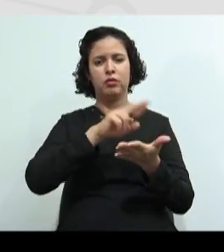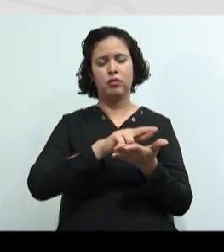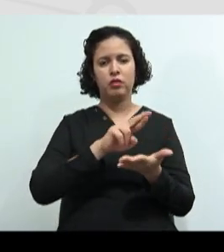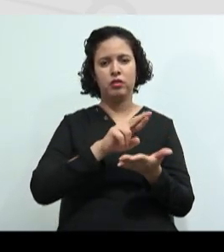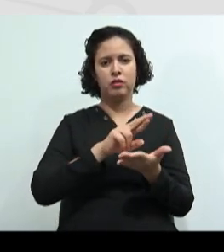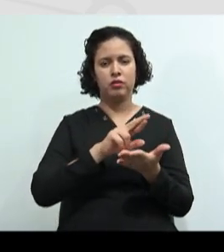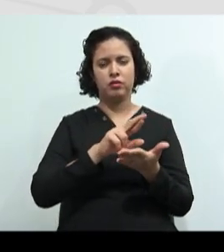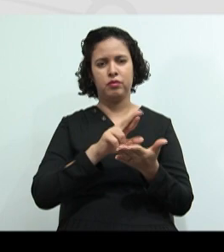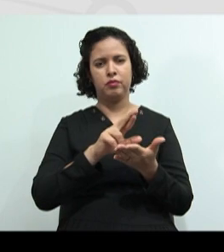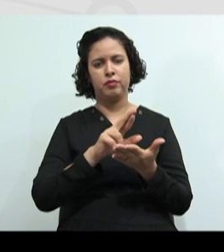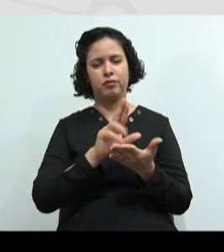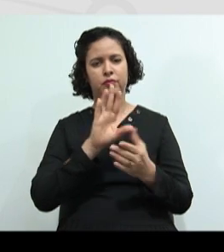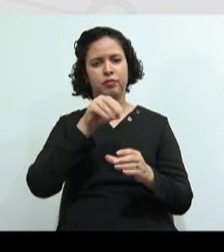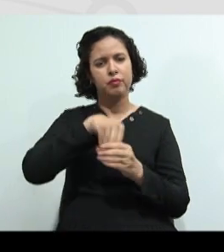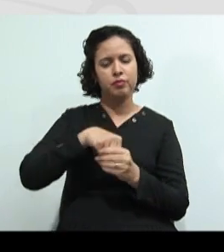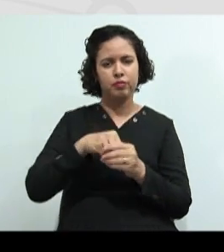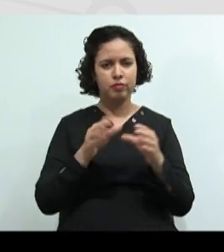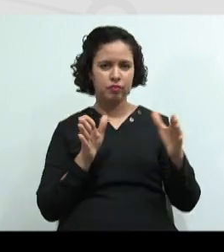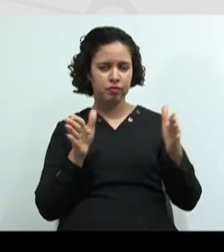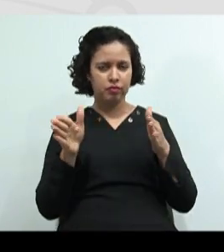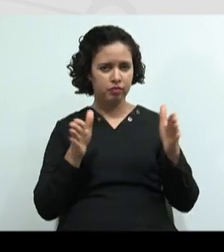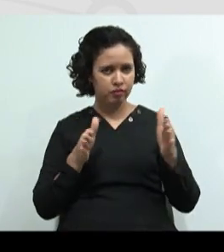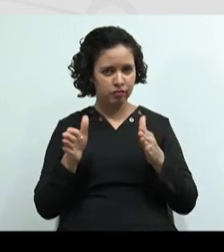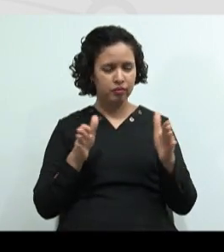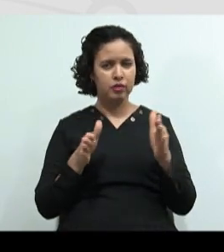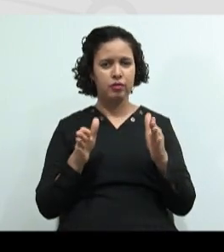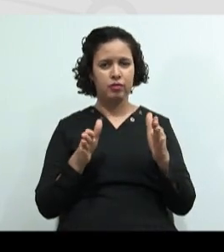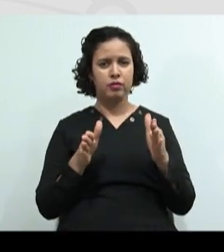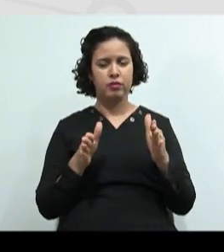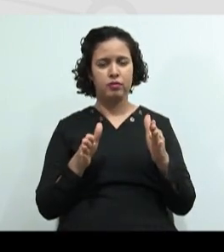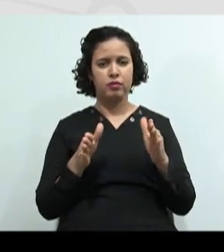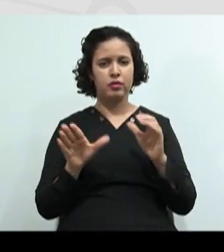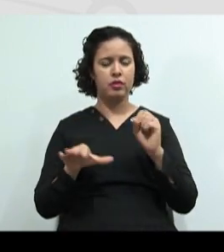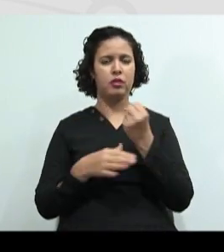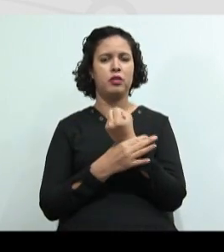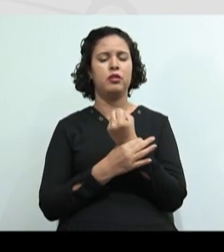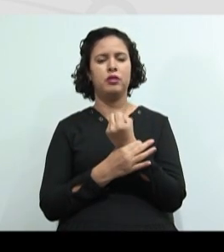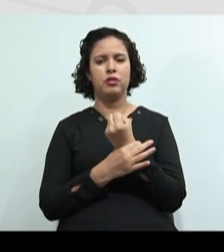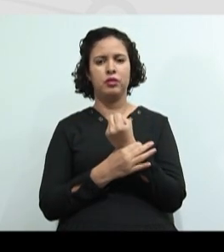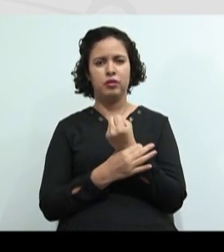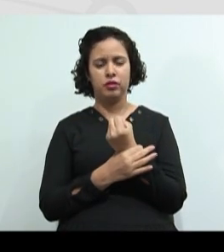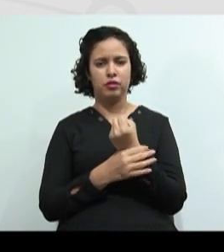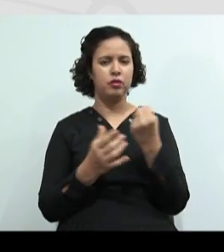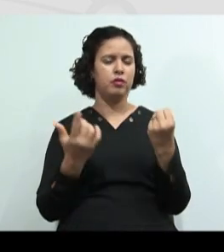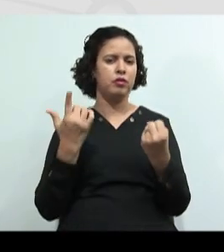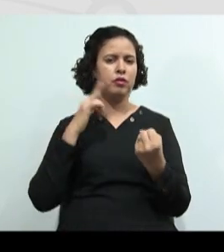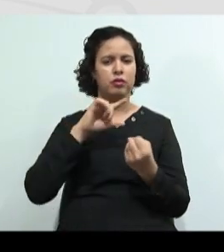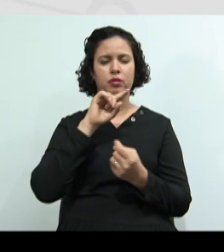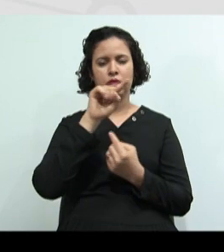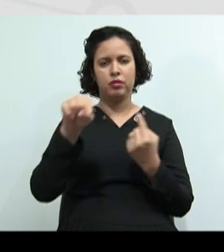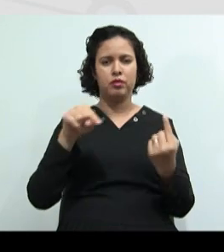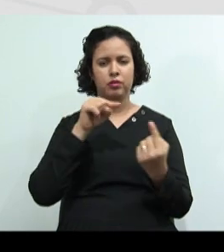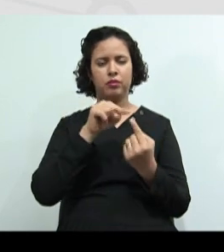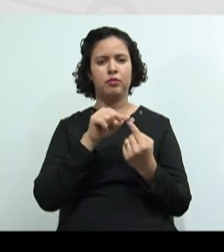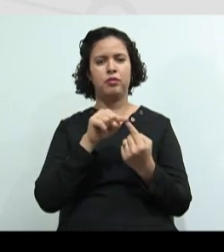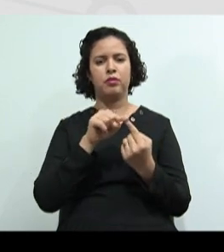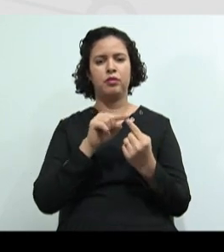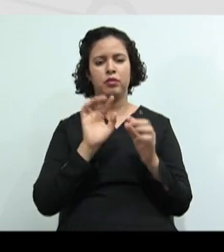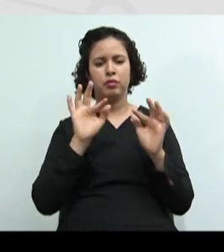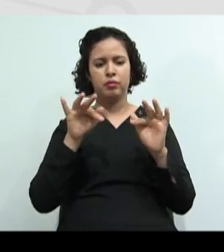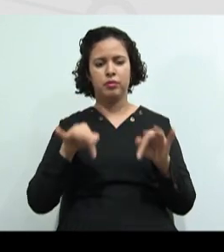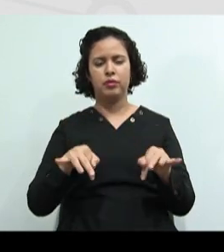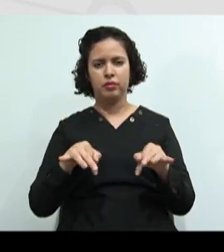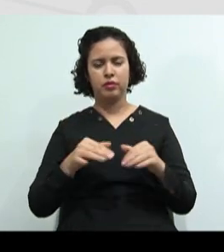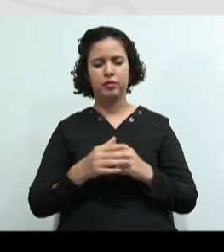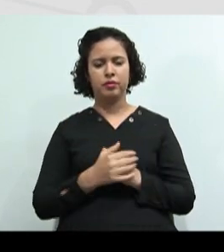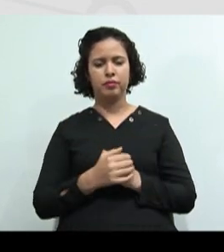dos limites previstos pelos padrões ou critérios, a fim de garantir o alcance dos objetivos estabelecidos. E, por fim, aí a